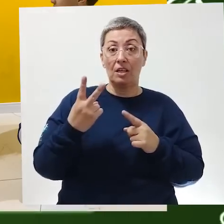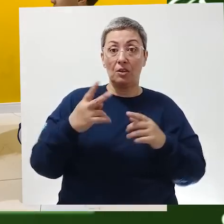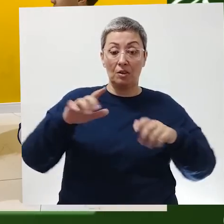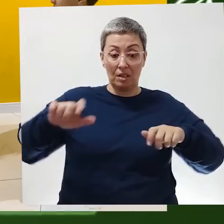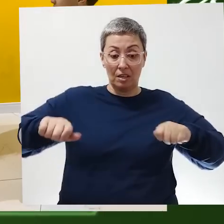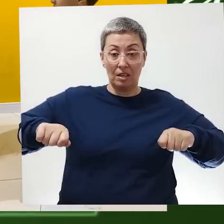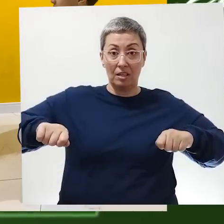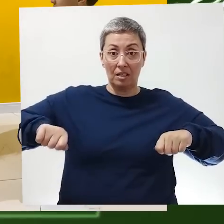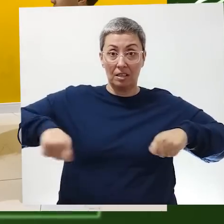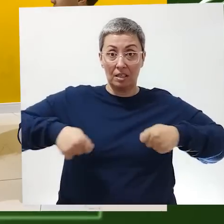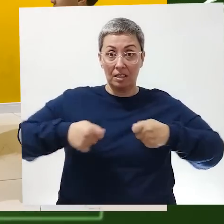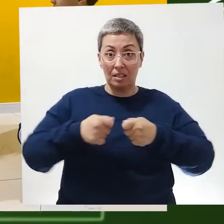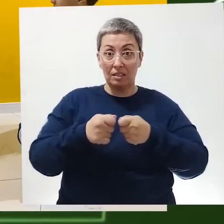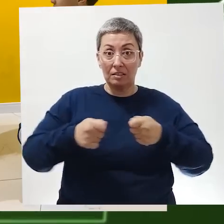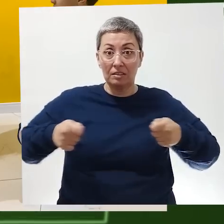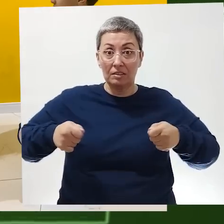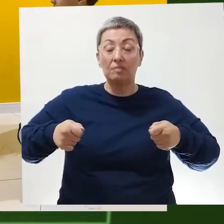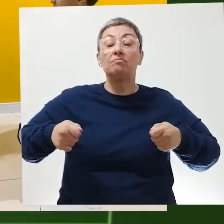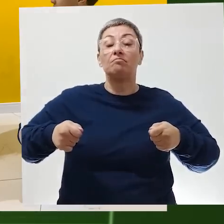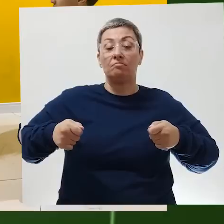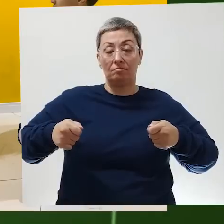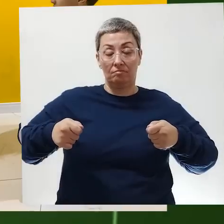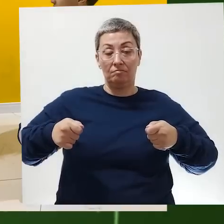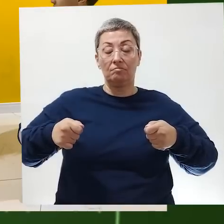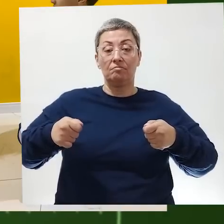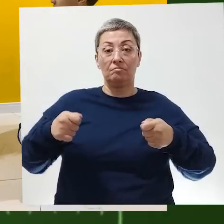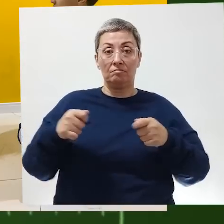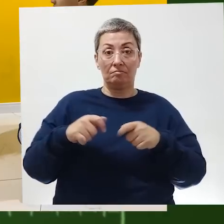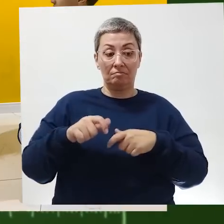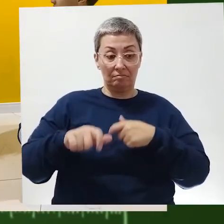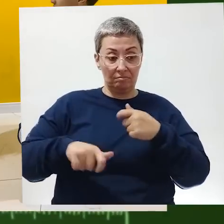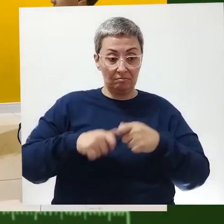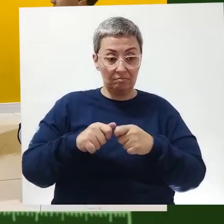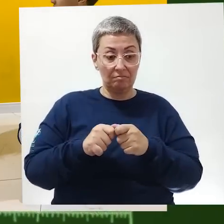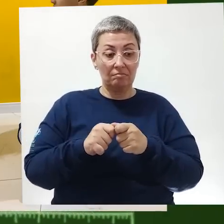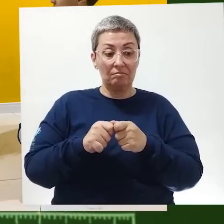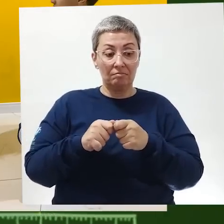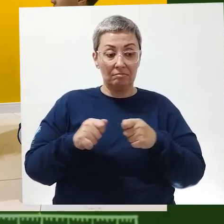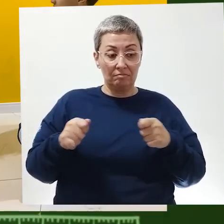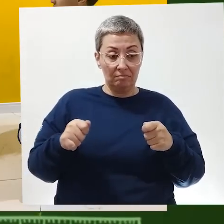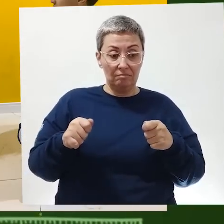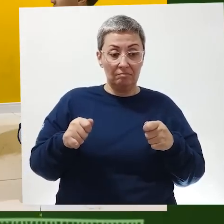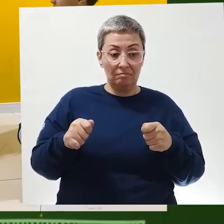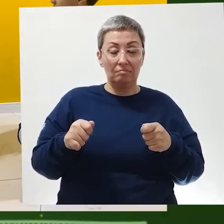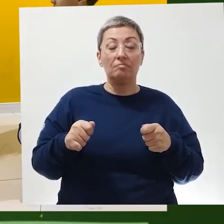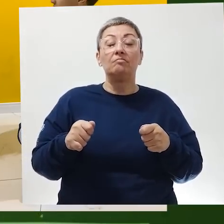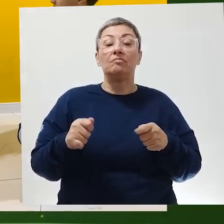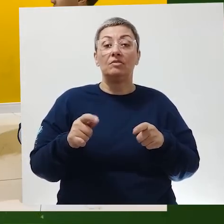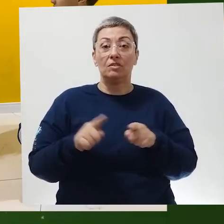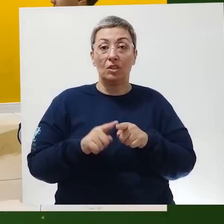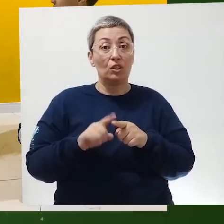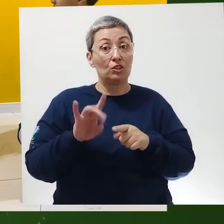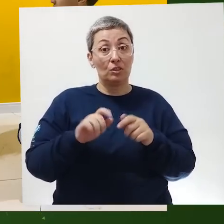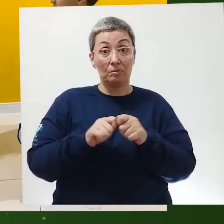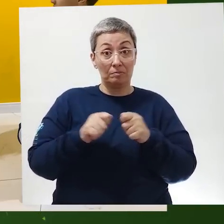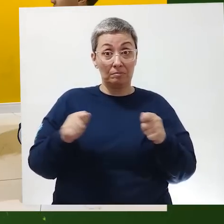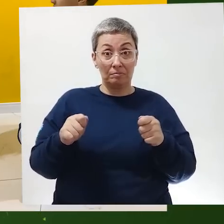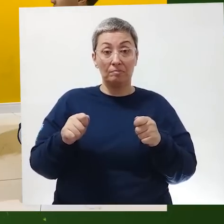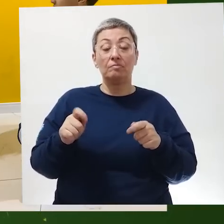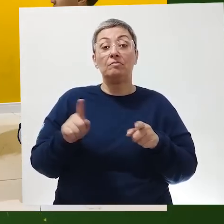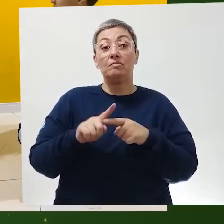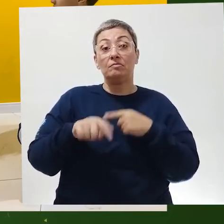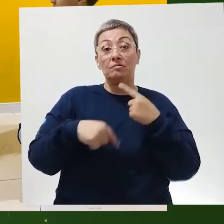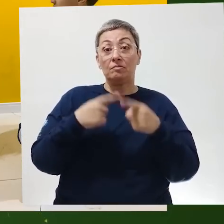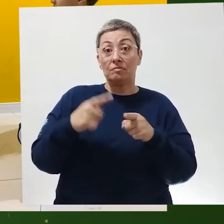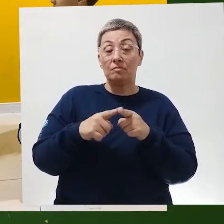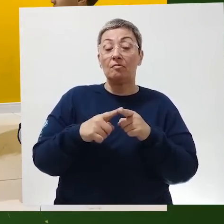da criança e eu puxo. Então, eu amarro em cima e a criança apenas puxa.